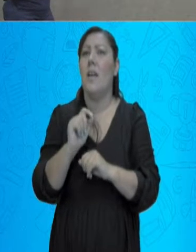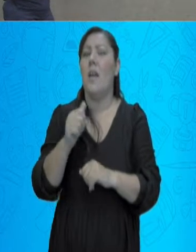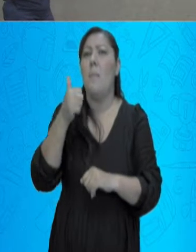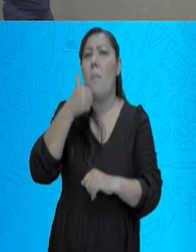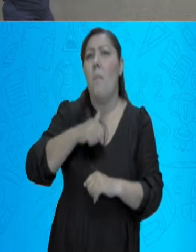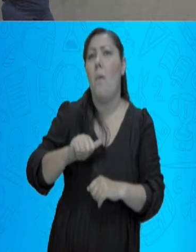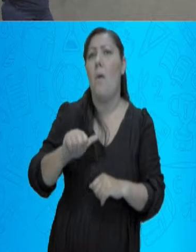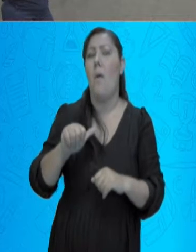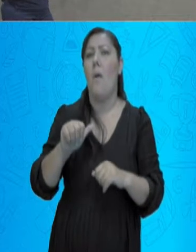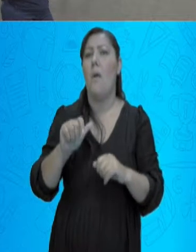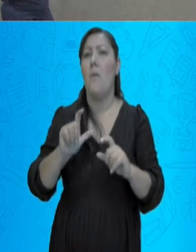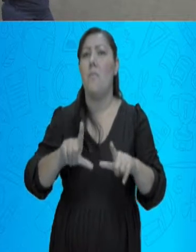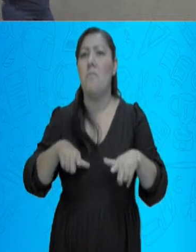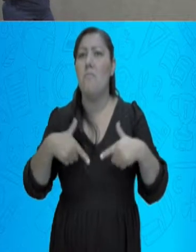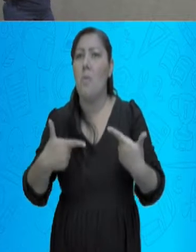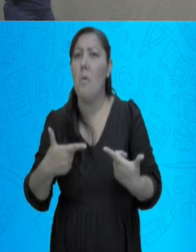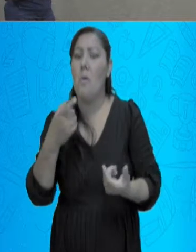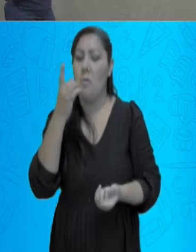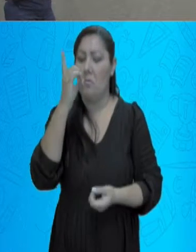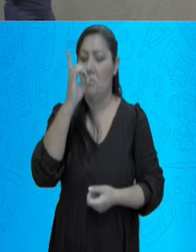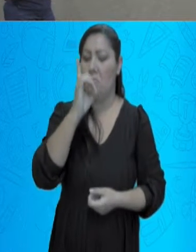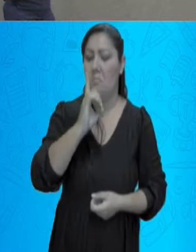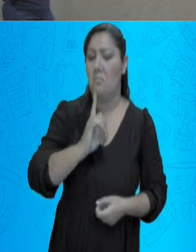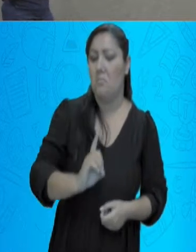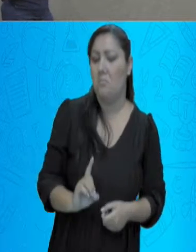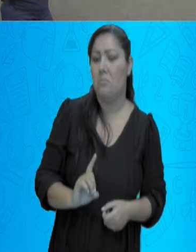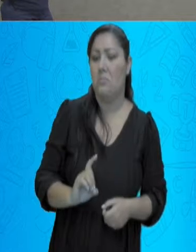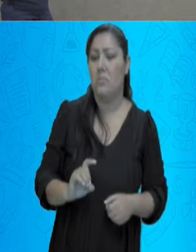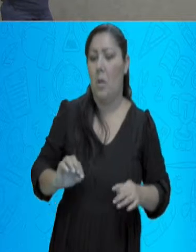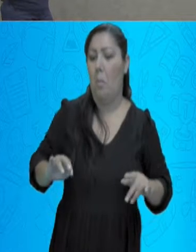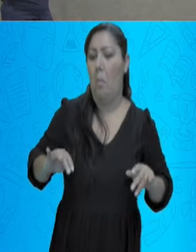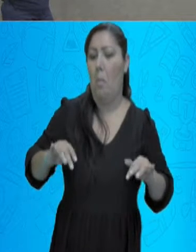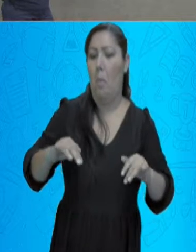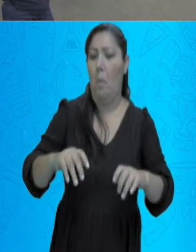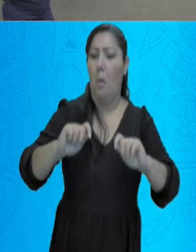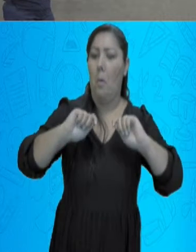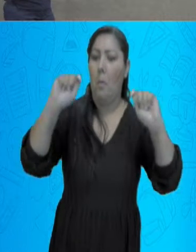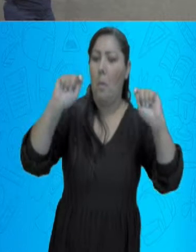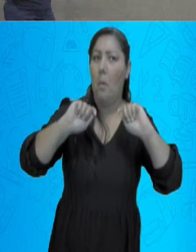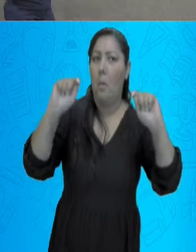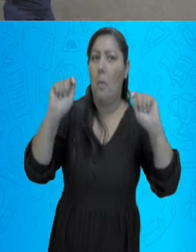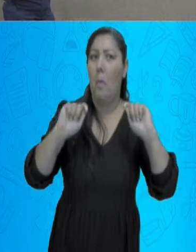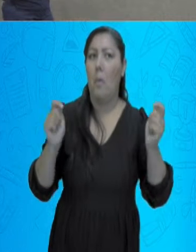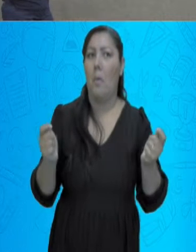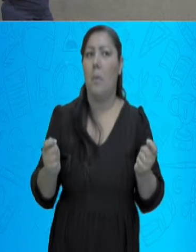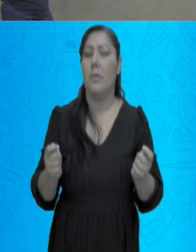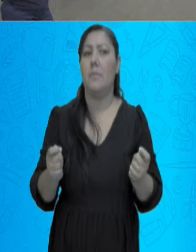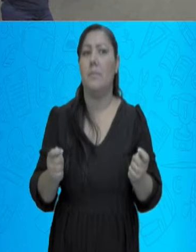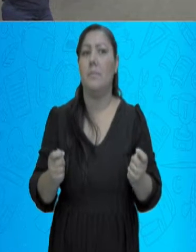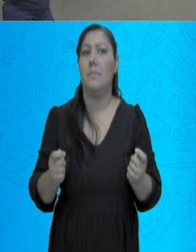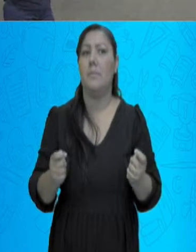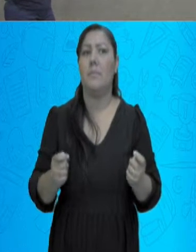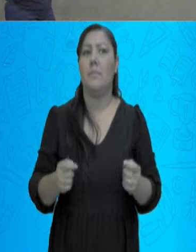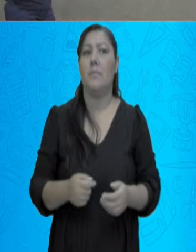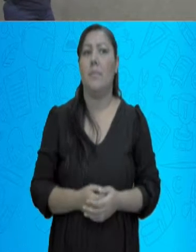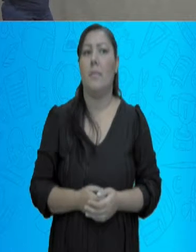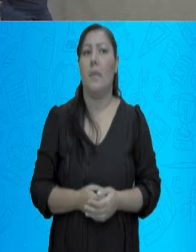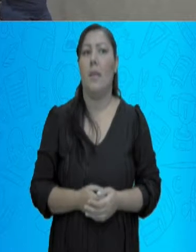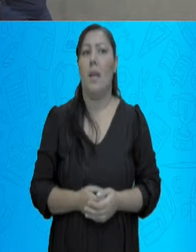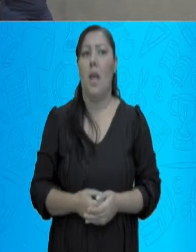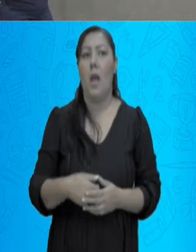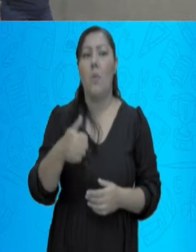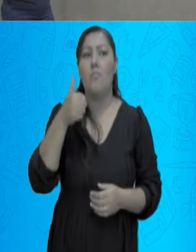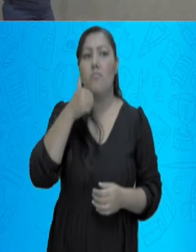A icônica mulher de lenço vermelho, né, nos cabelos, mostrando músculos. E a frase junto,